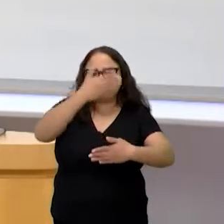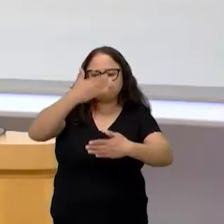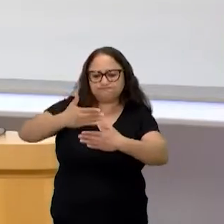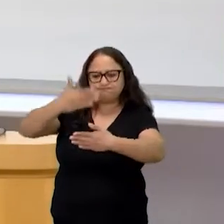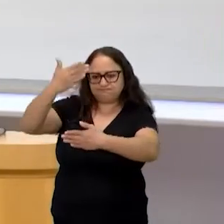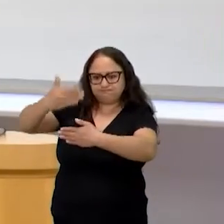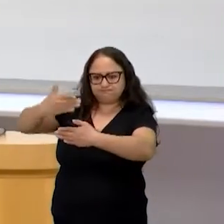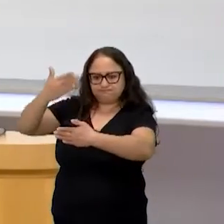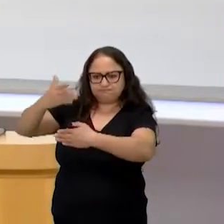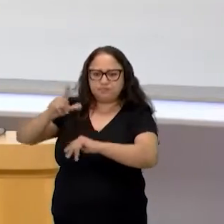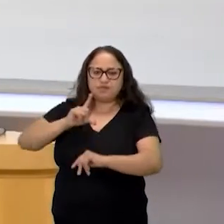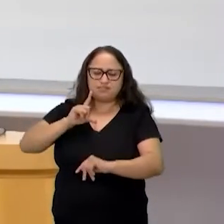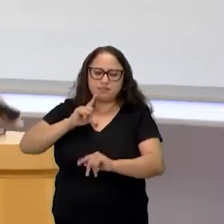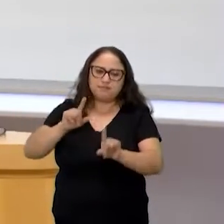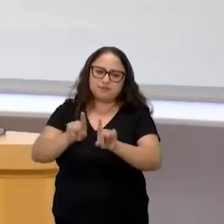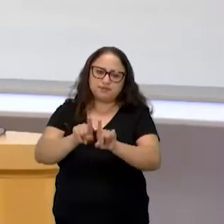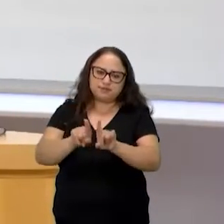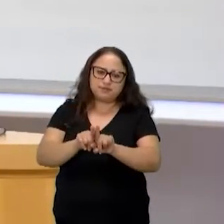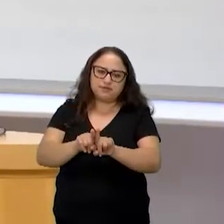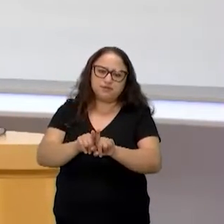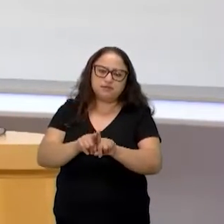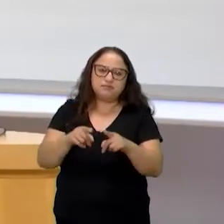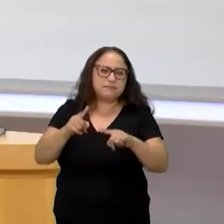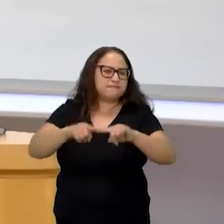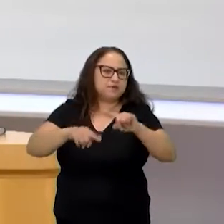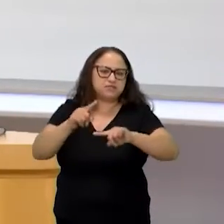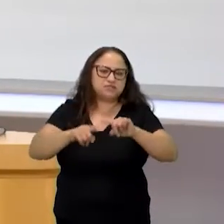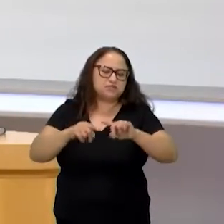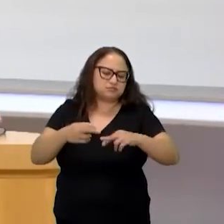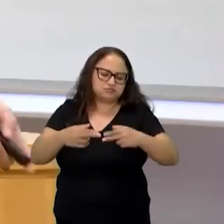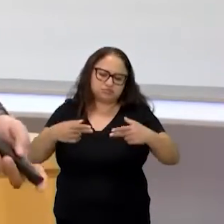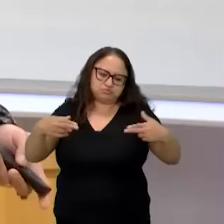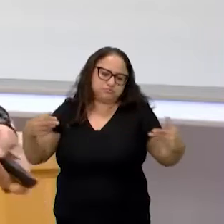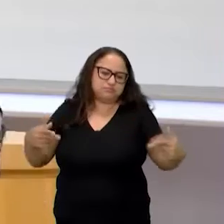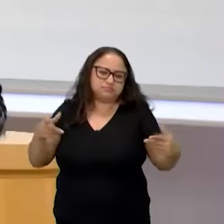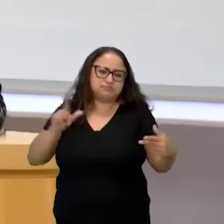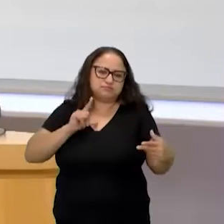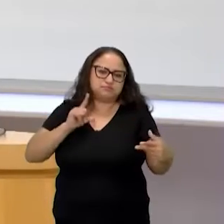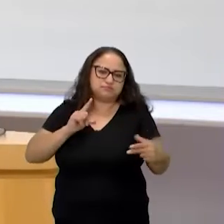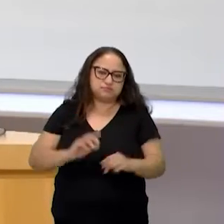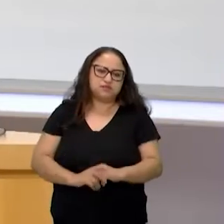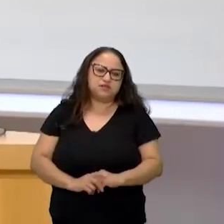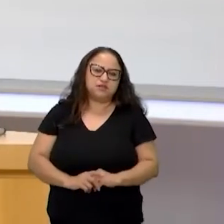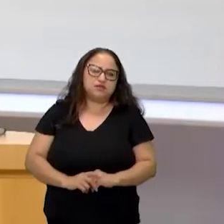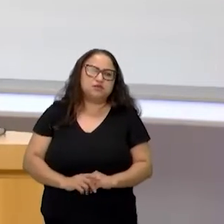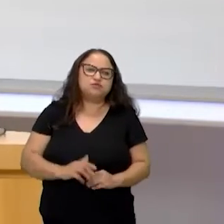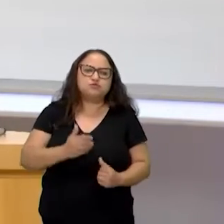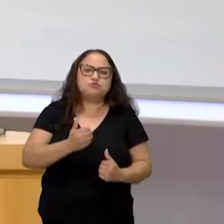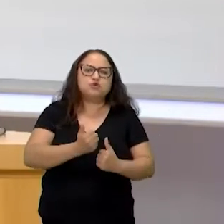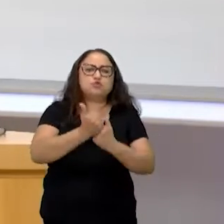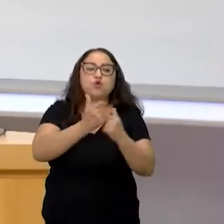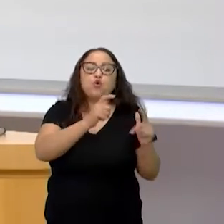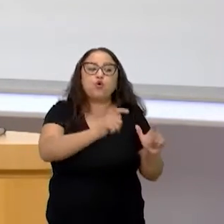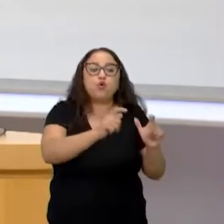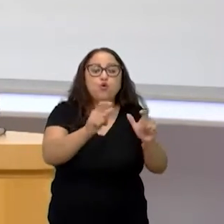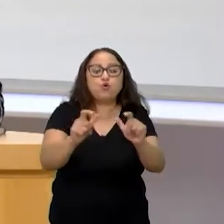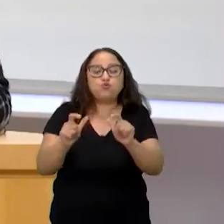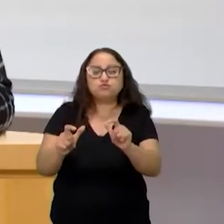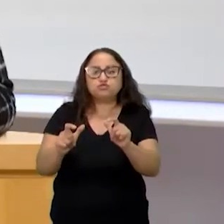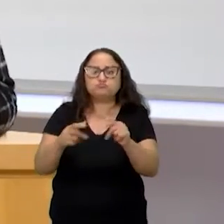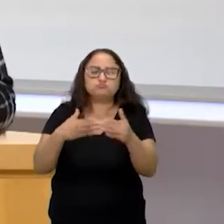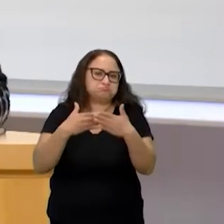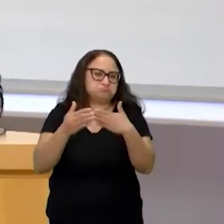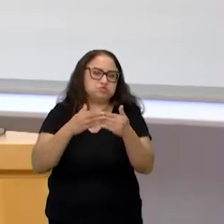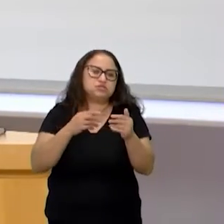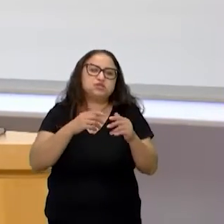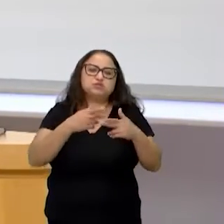azulejaria, né? Materiais também, gente, a materialidade e o suporte podem ser os mais diversos e os materiais também,